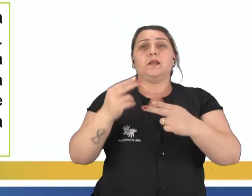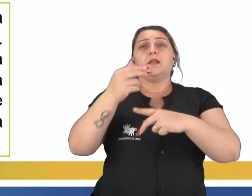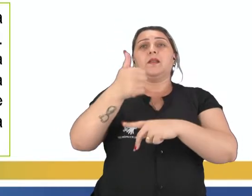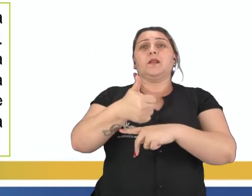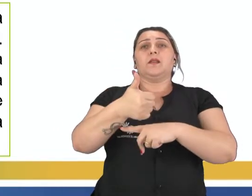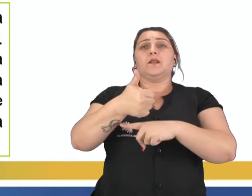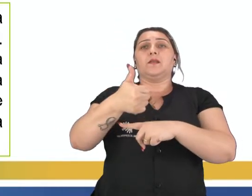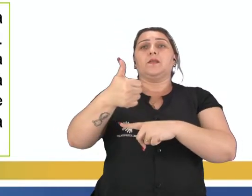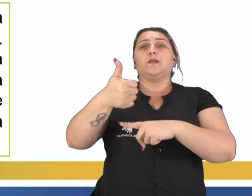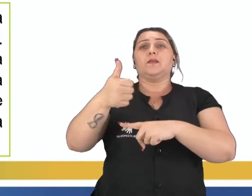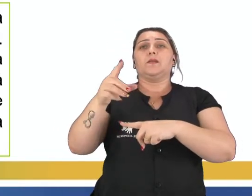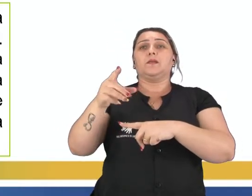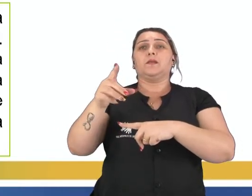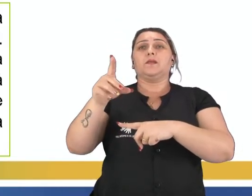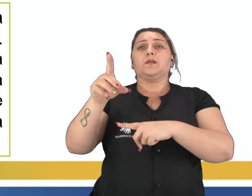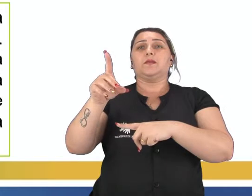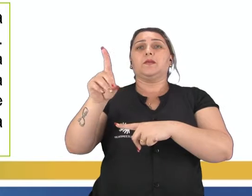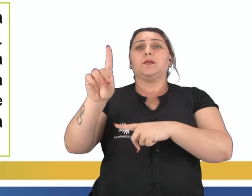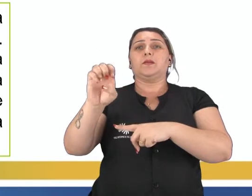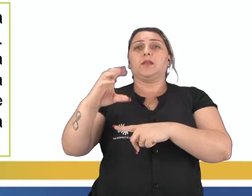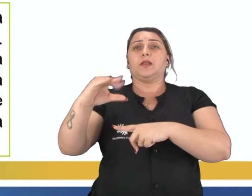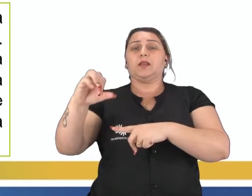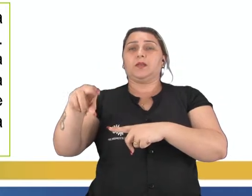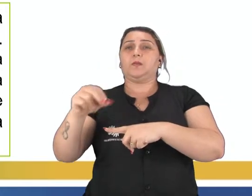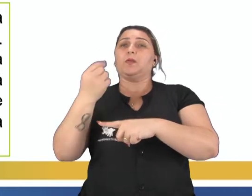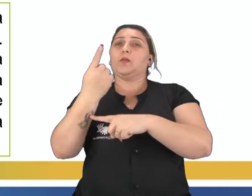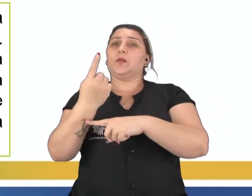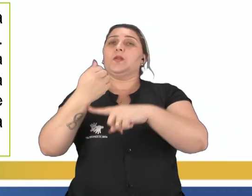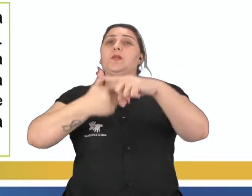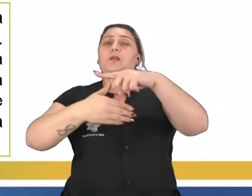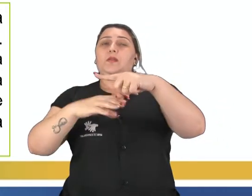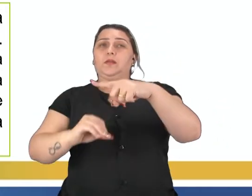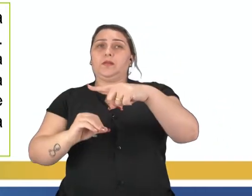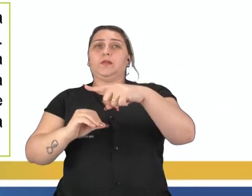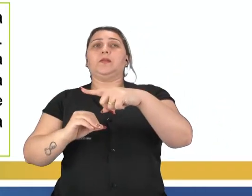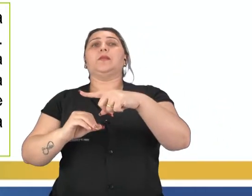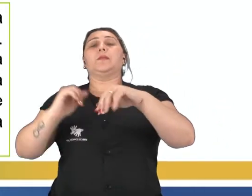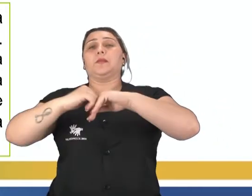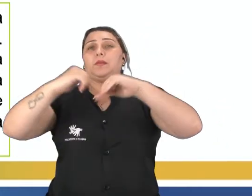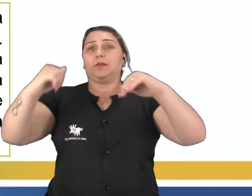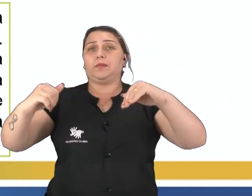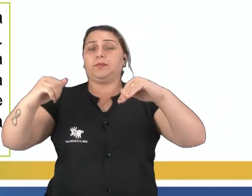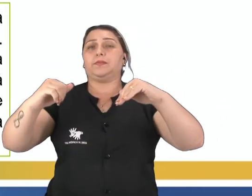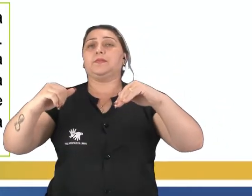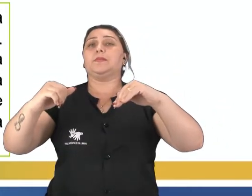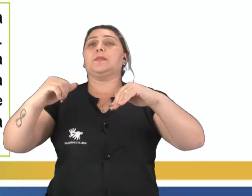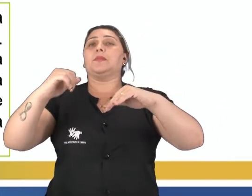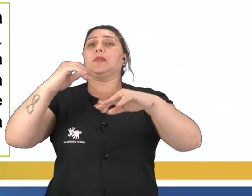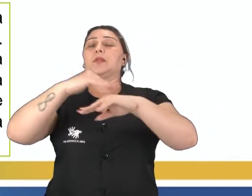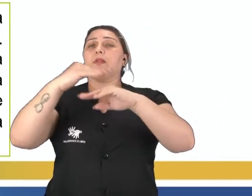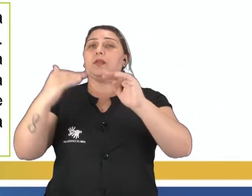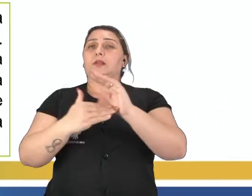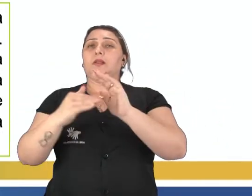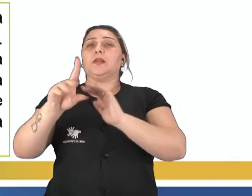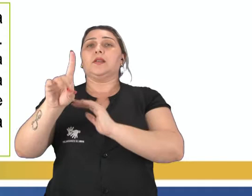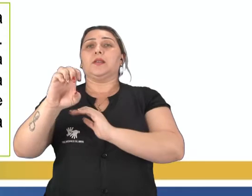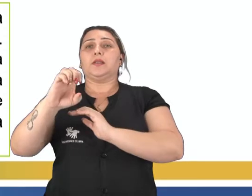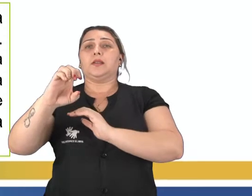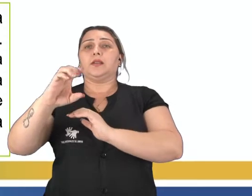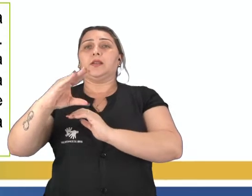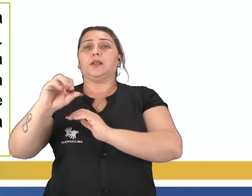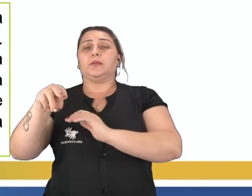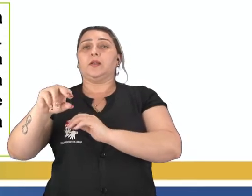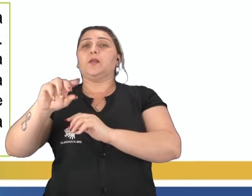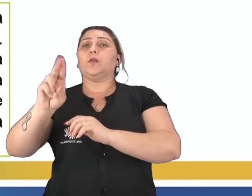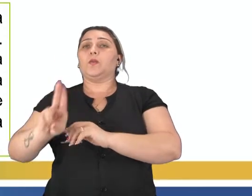de unidade, 1 dividido para 10. Para separar a parte inteira da parte decimal, utilizamos uma vírgula. Então, a